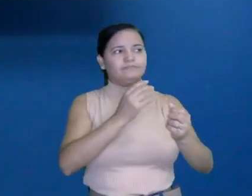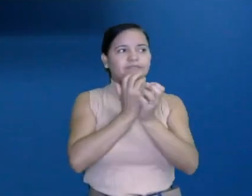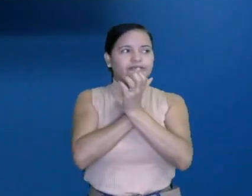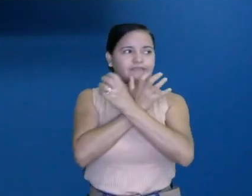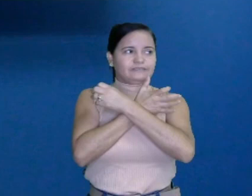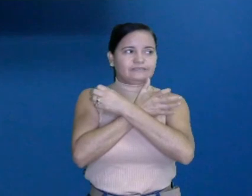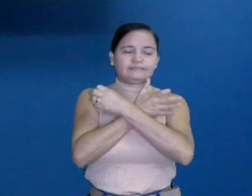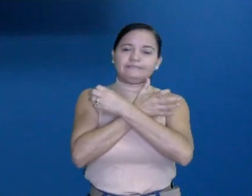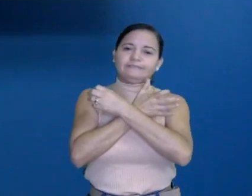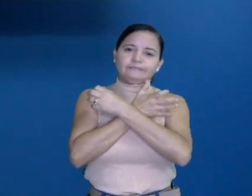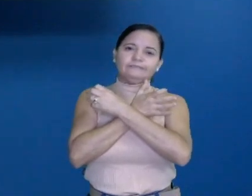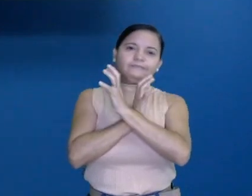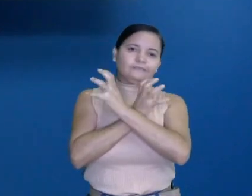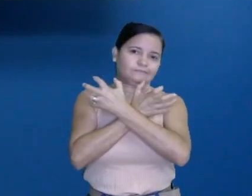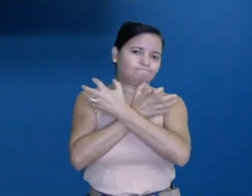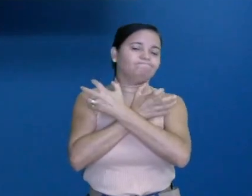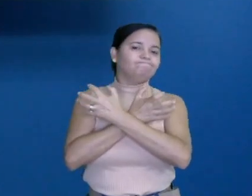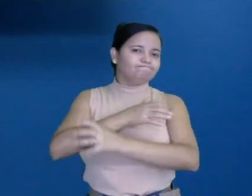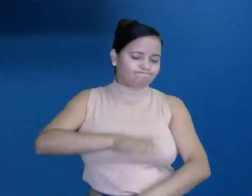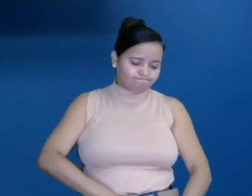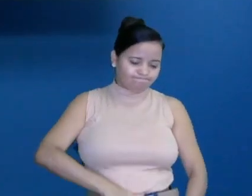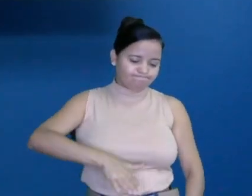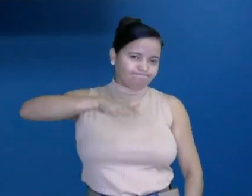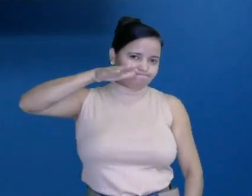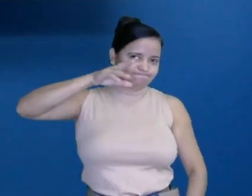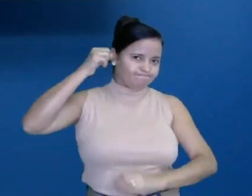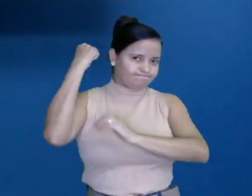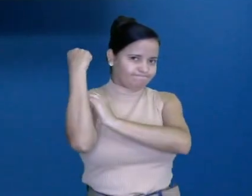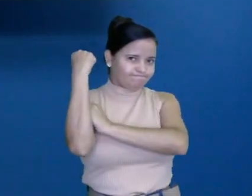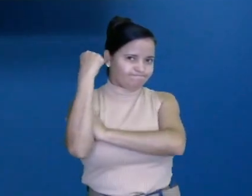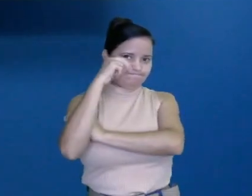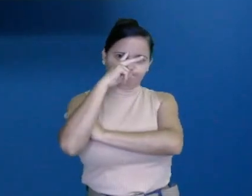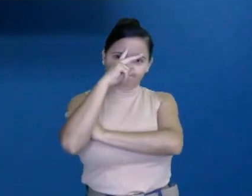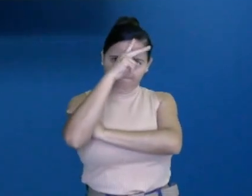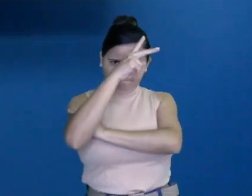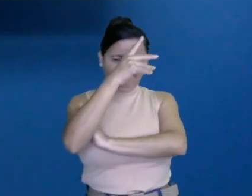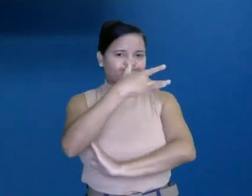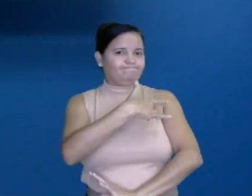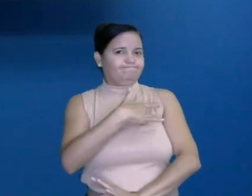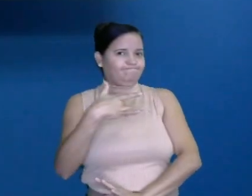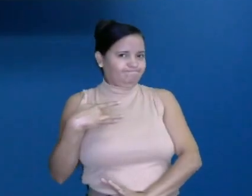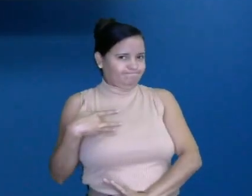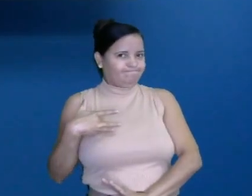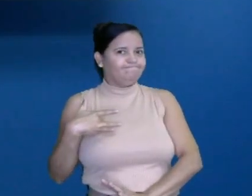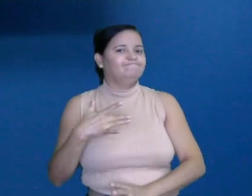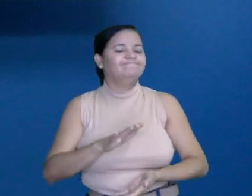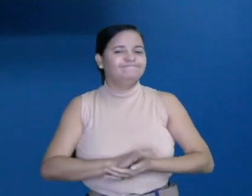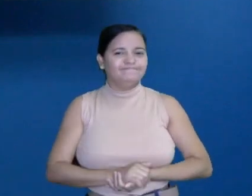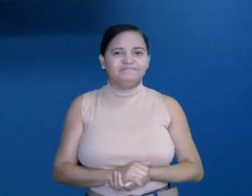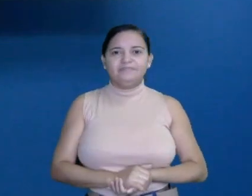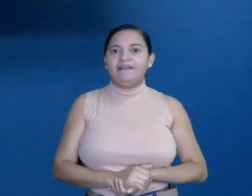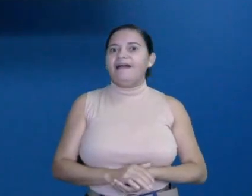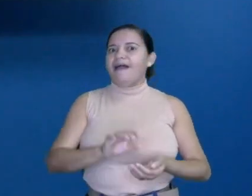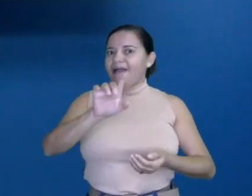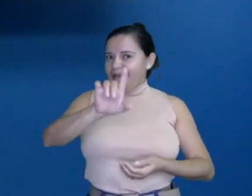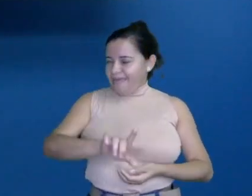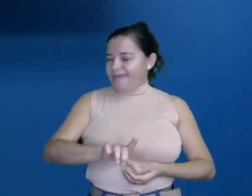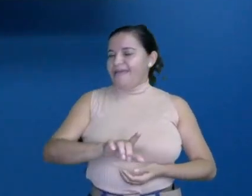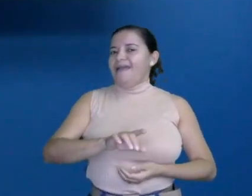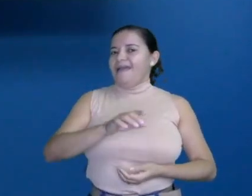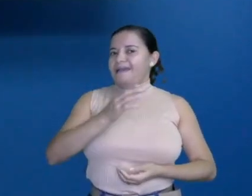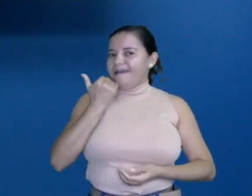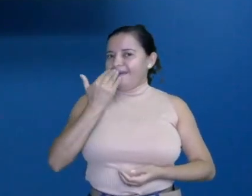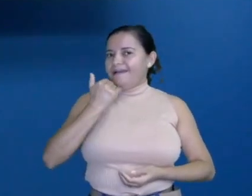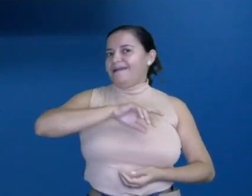de crescimento para você crescer forte, saudável e ter força. Então, a proteína, são